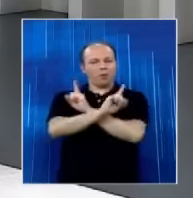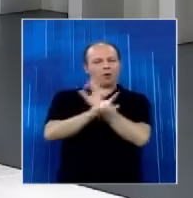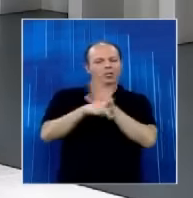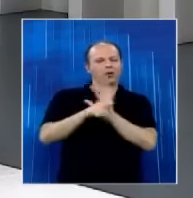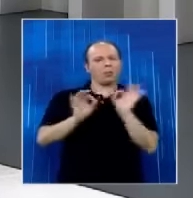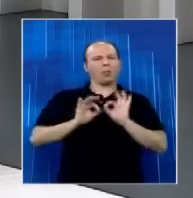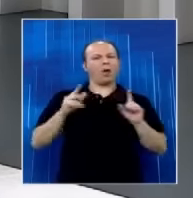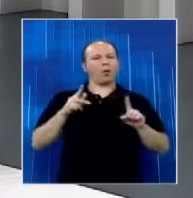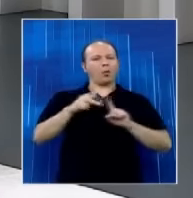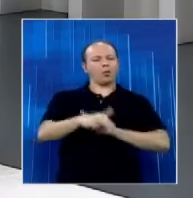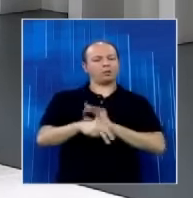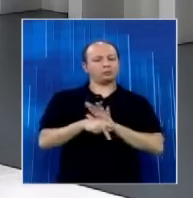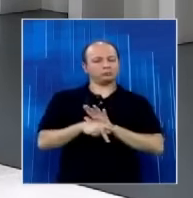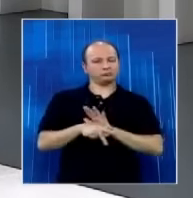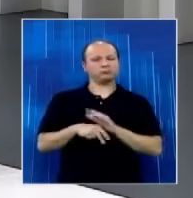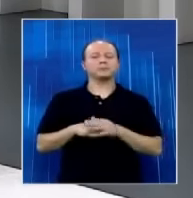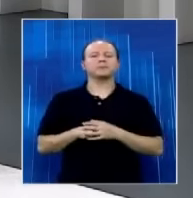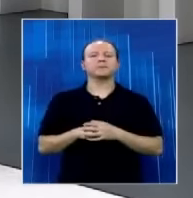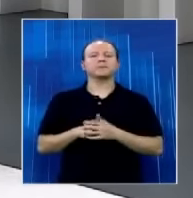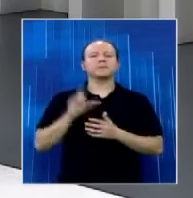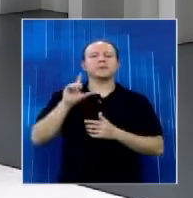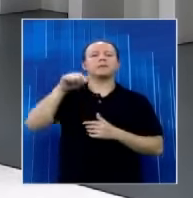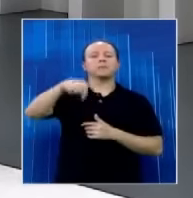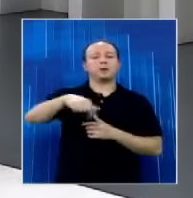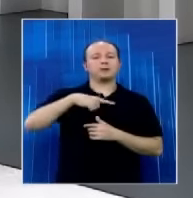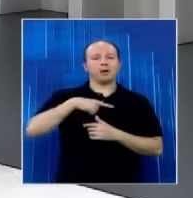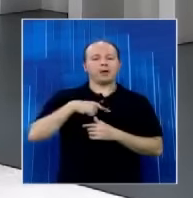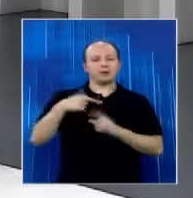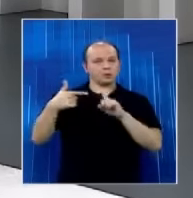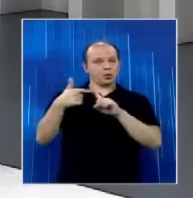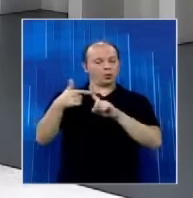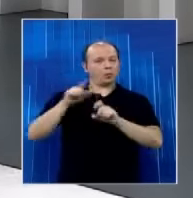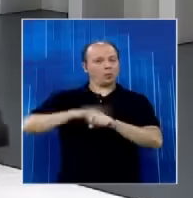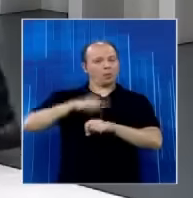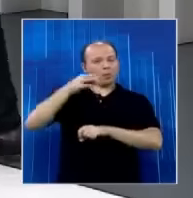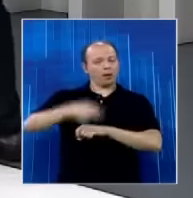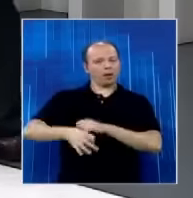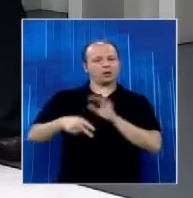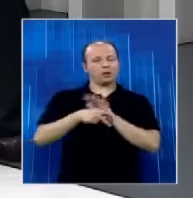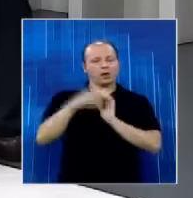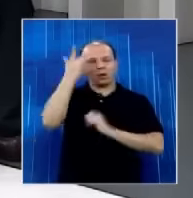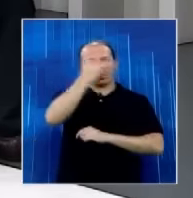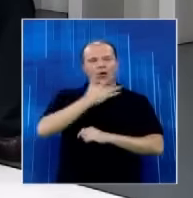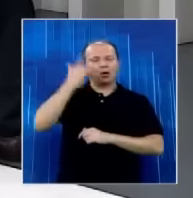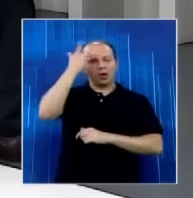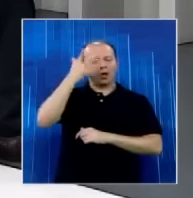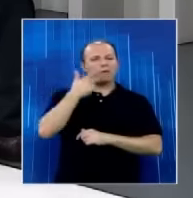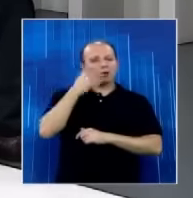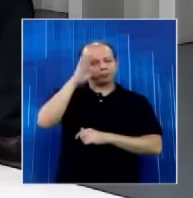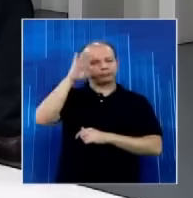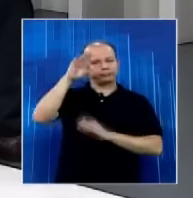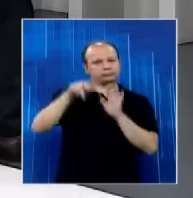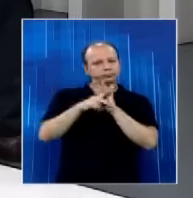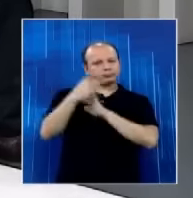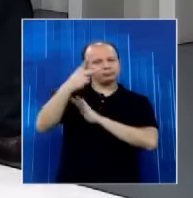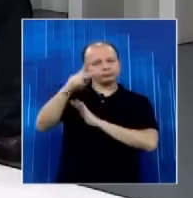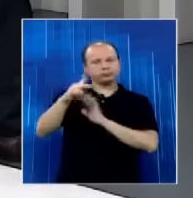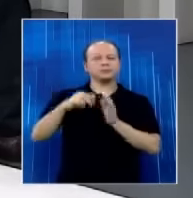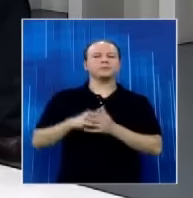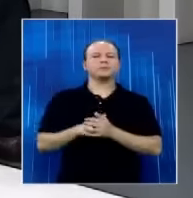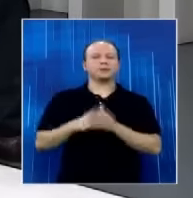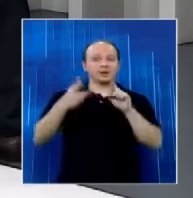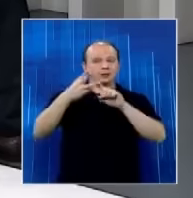mas ela cortou. Depois a gente teve um segundo momento em que o Haddad protagonizou, que foi aqui no final